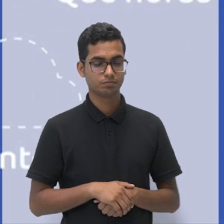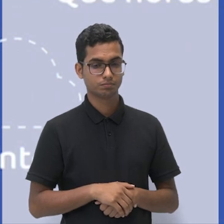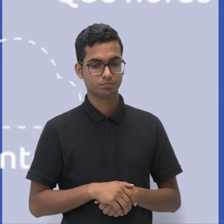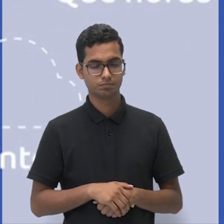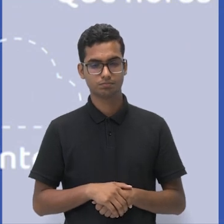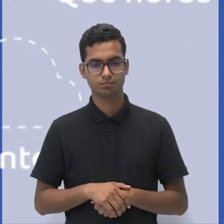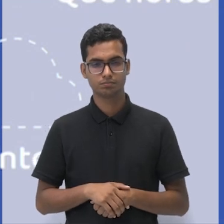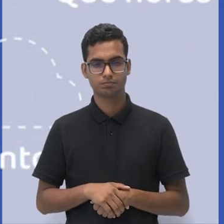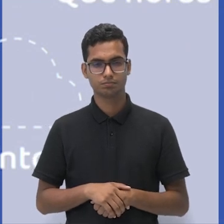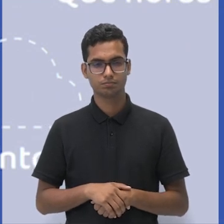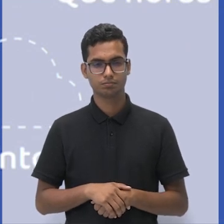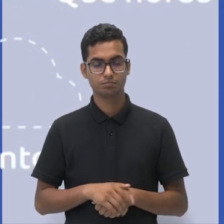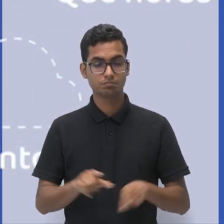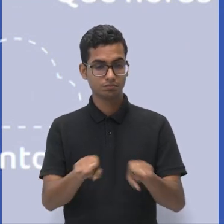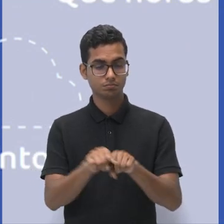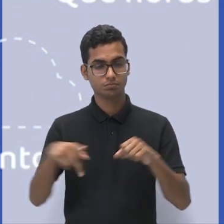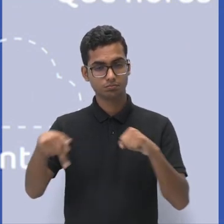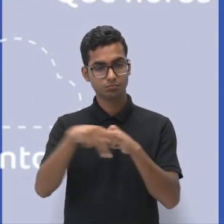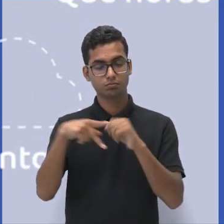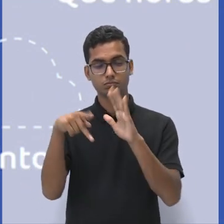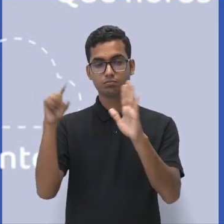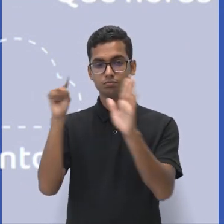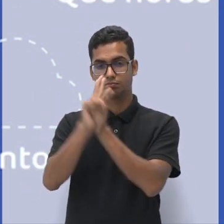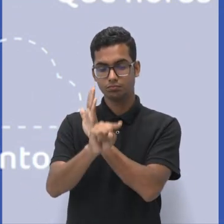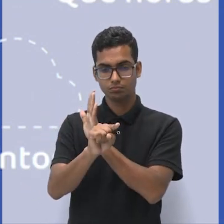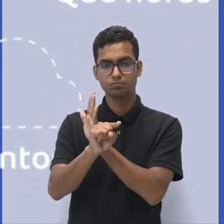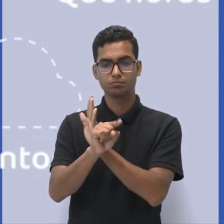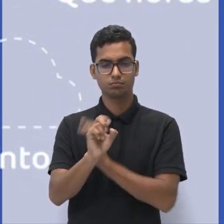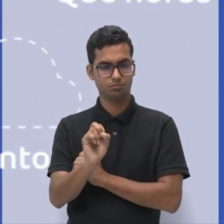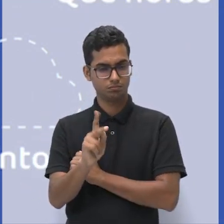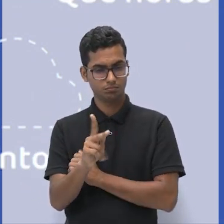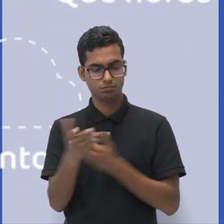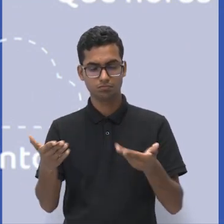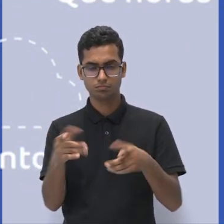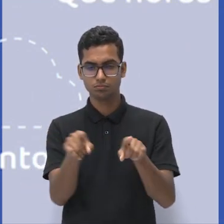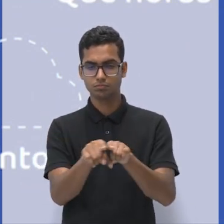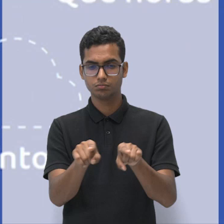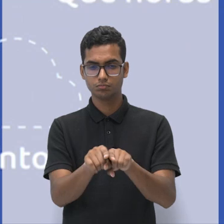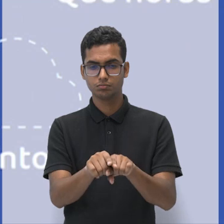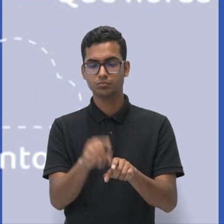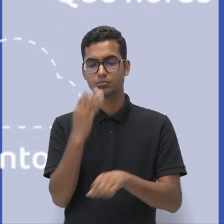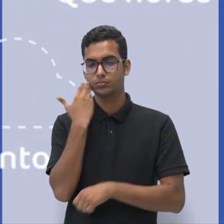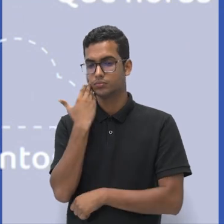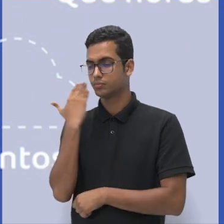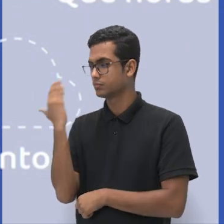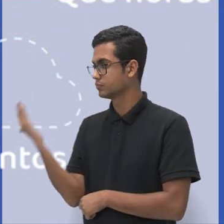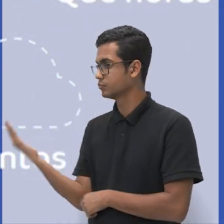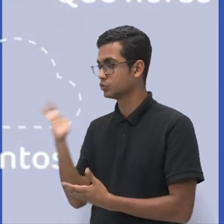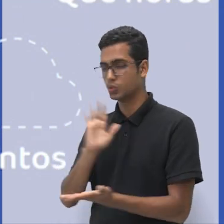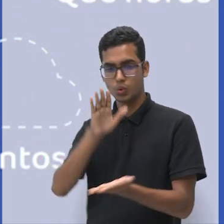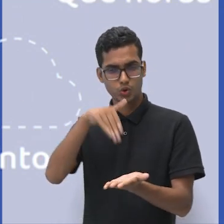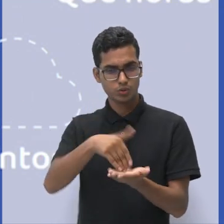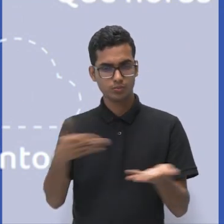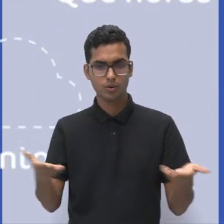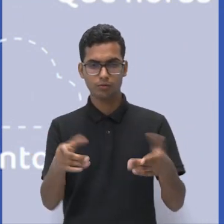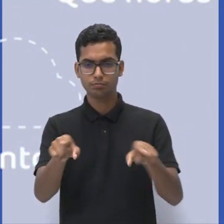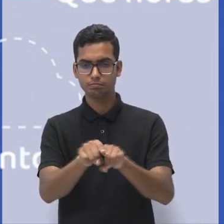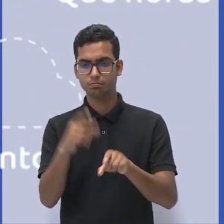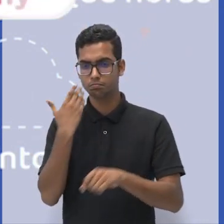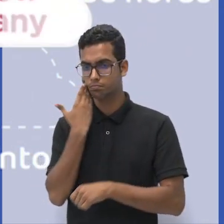E eles são pronomes interrogativos também, tá? E ele significa como. E por último, eu